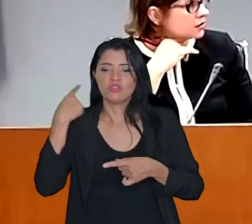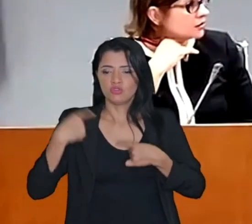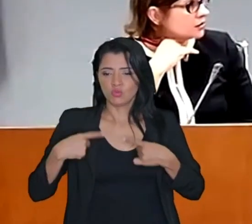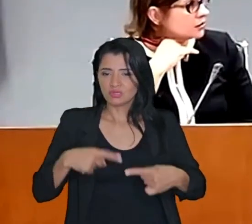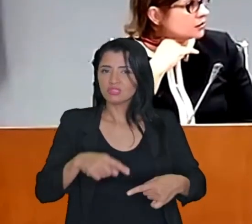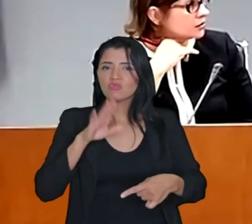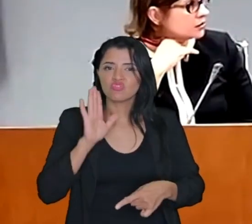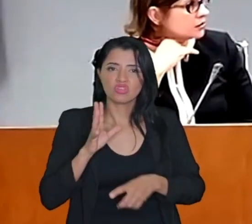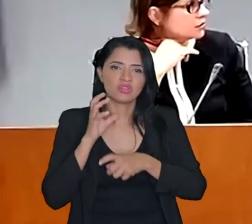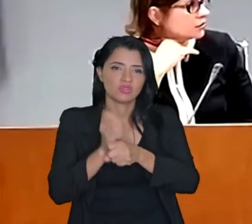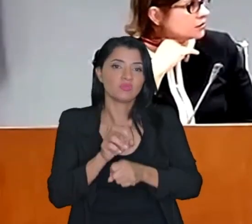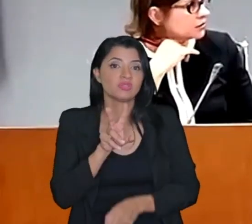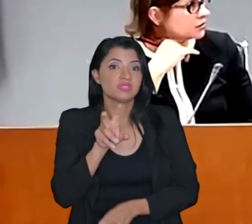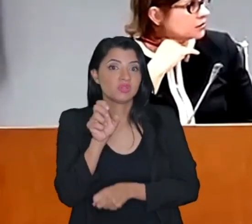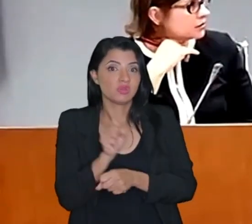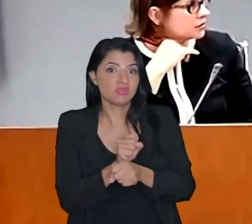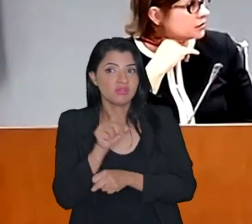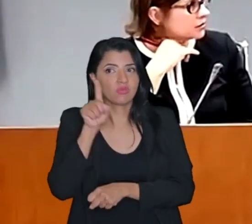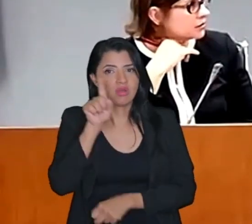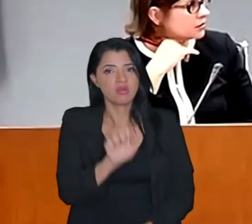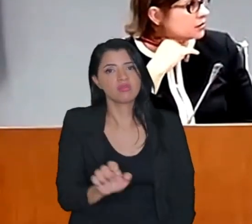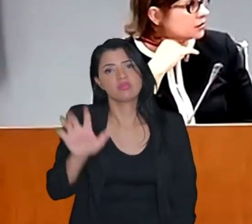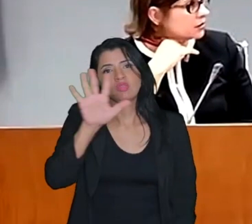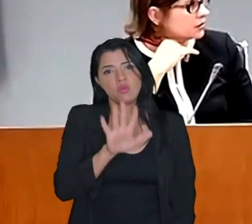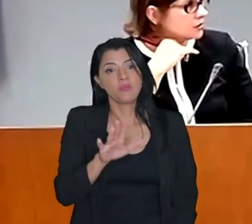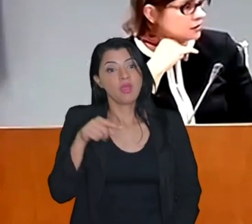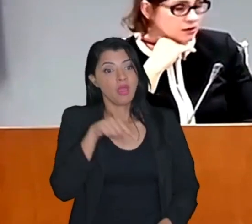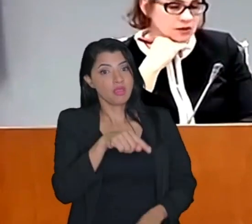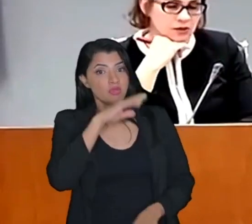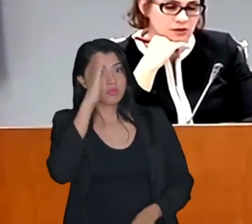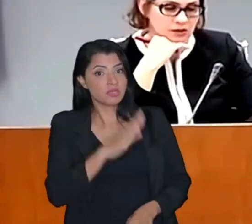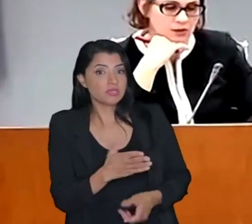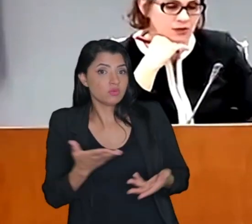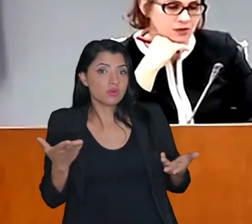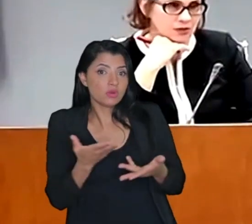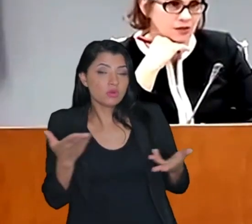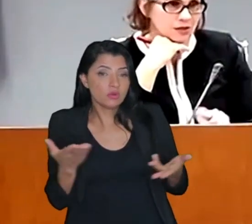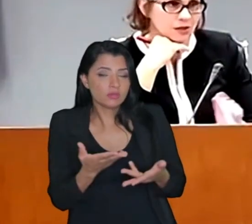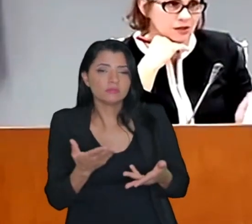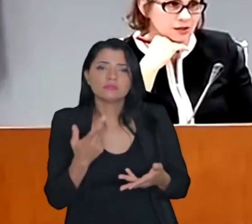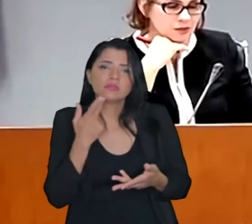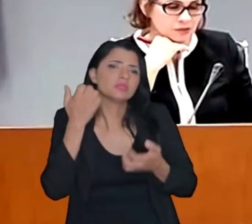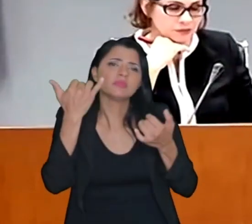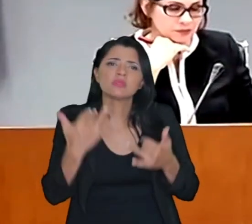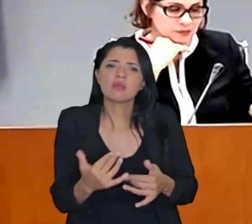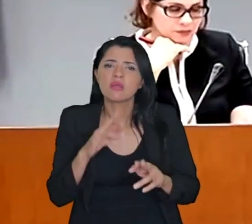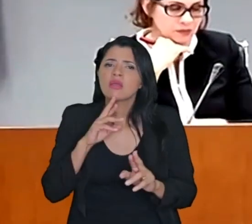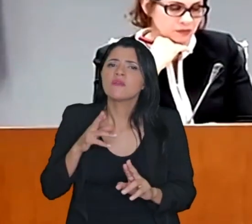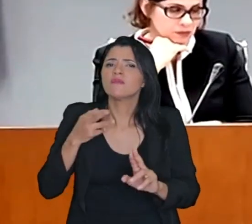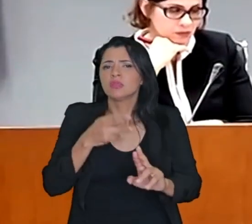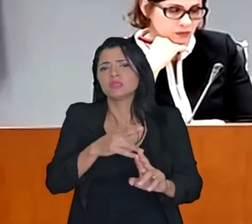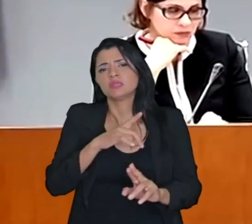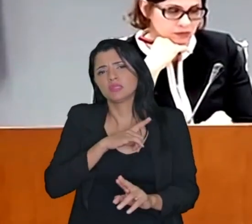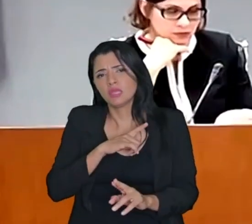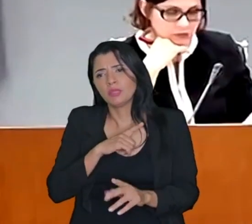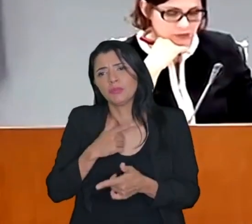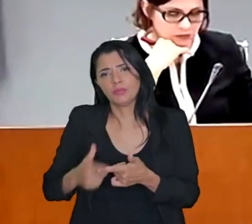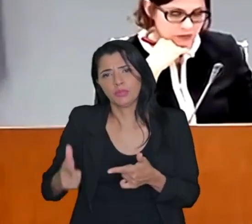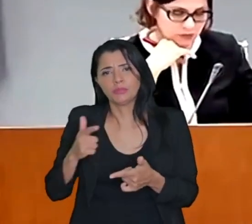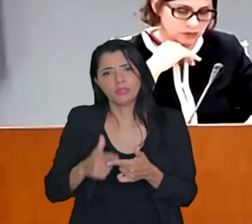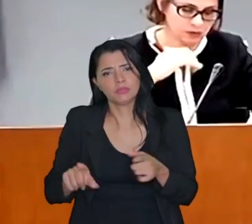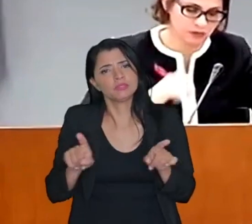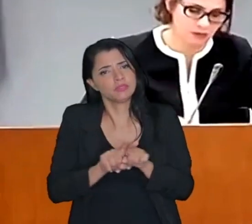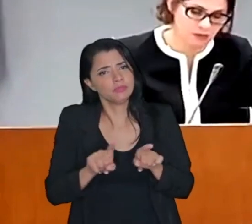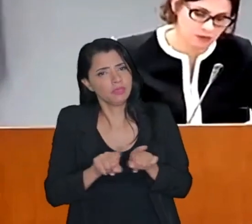tem praticamente 50 anos na Europa. Está chegando agora aqui, para dizer que há referências, inclusive, dos